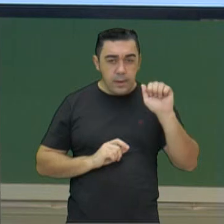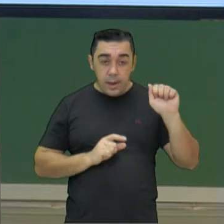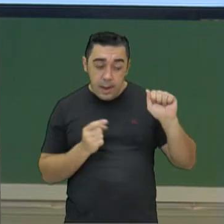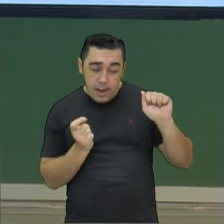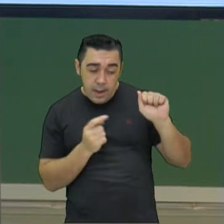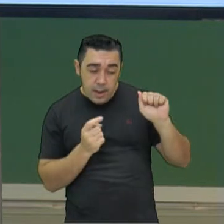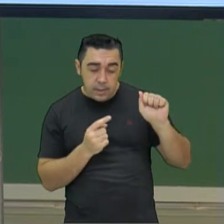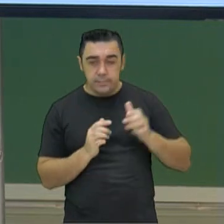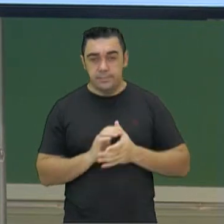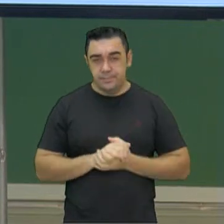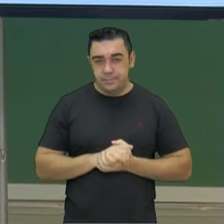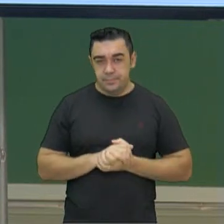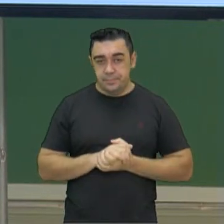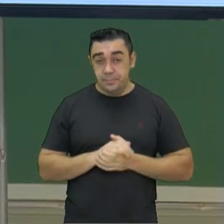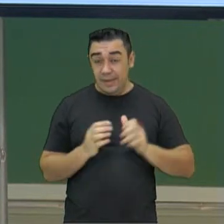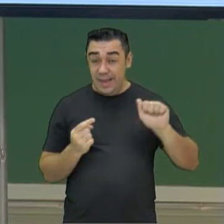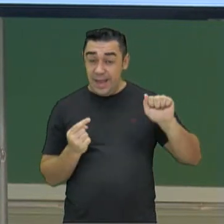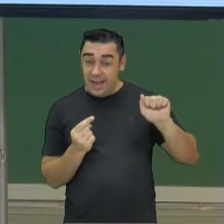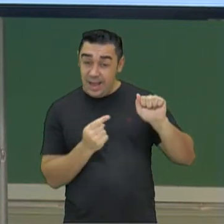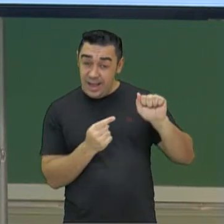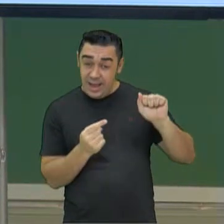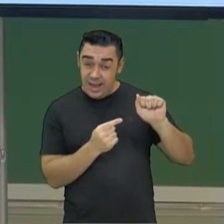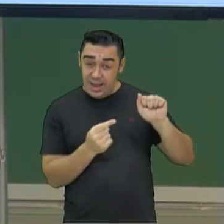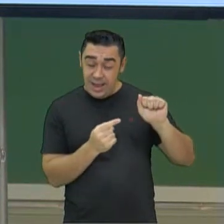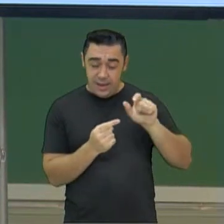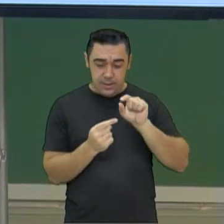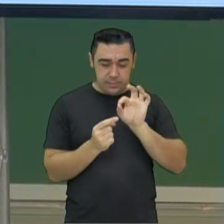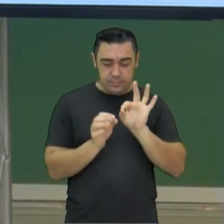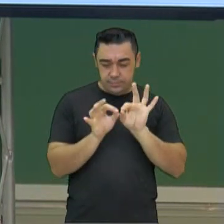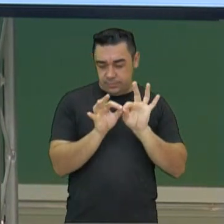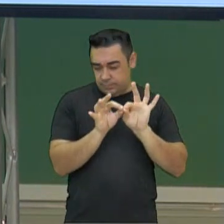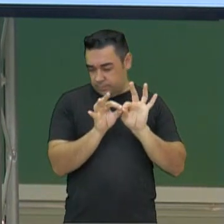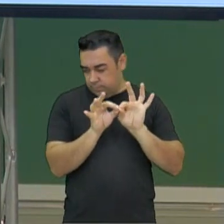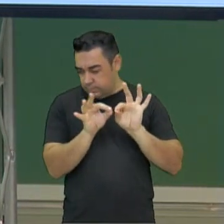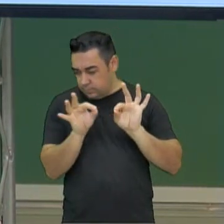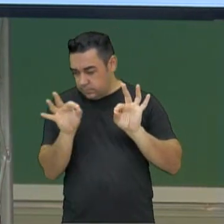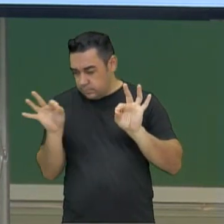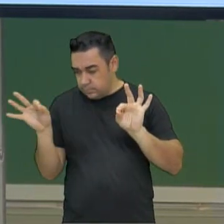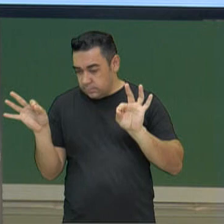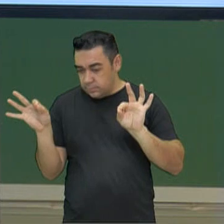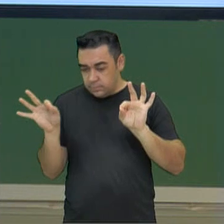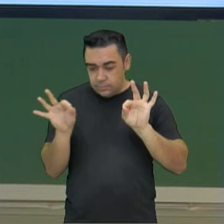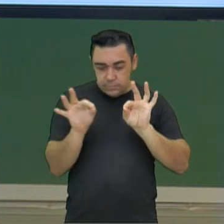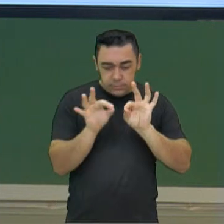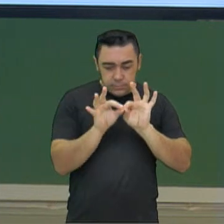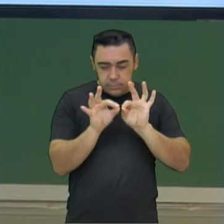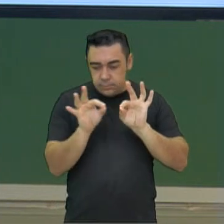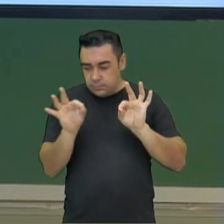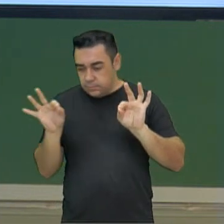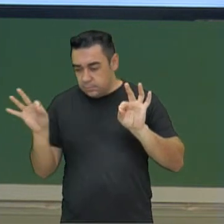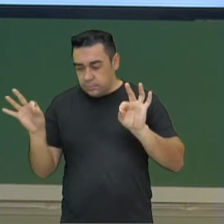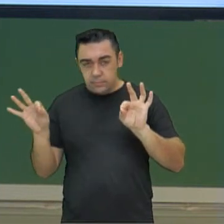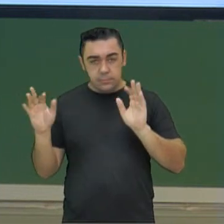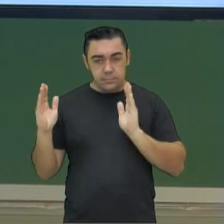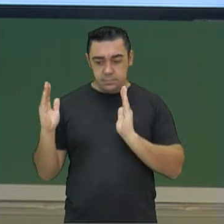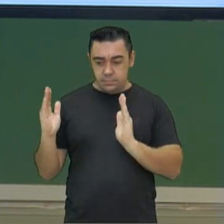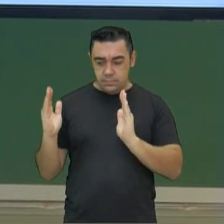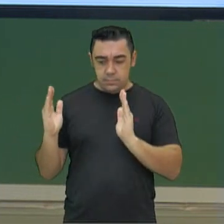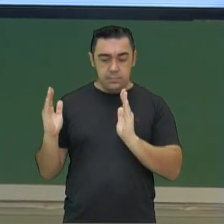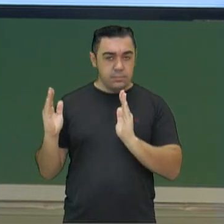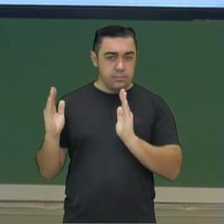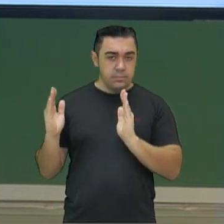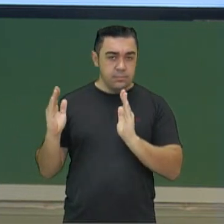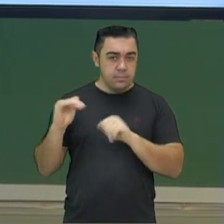A? O A é o valor do semi-eixo maior. Semi-eixo quer dizer metade do